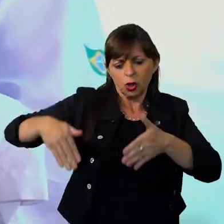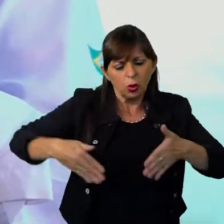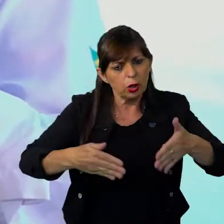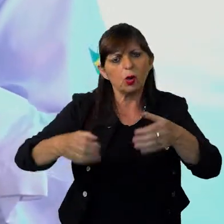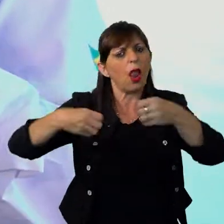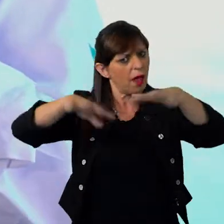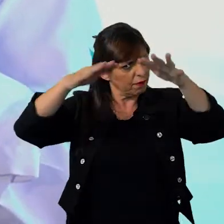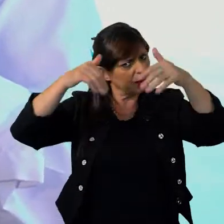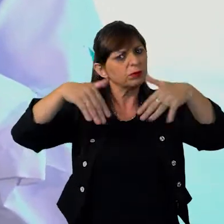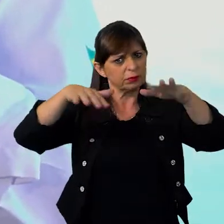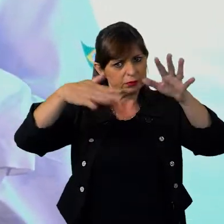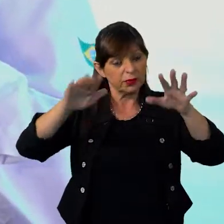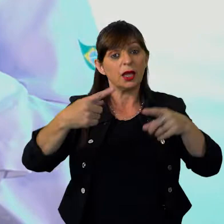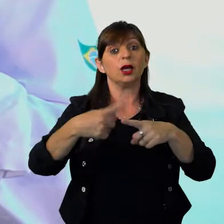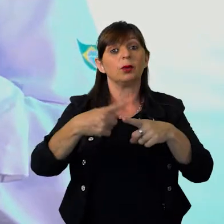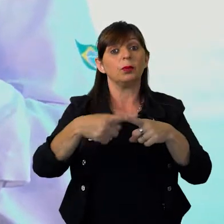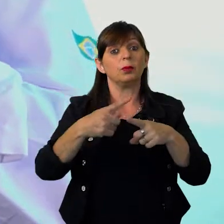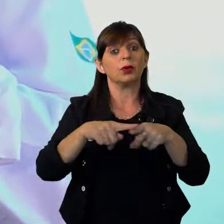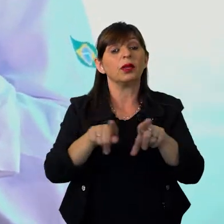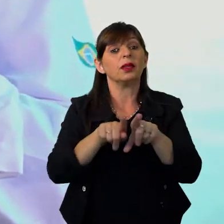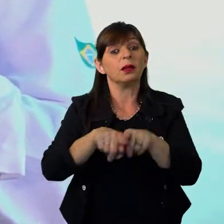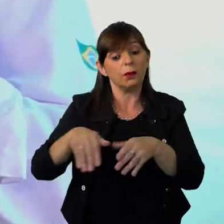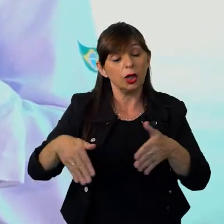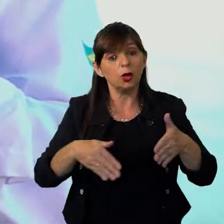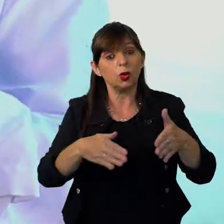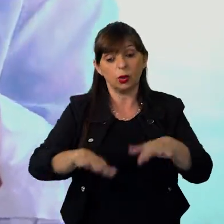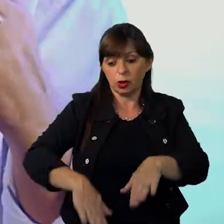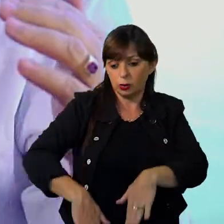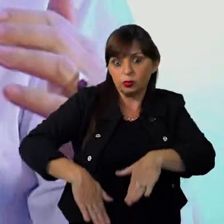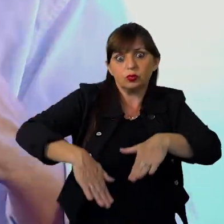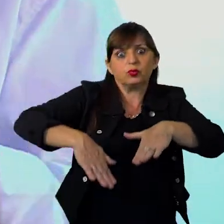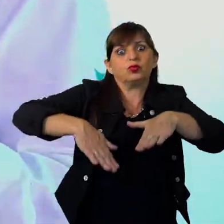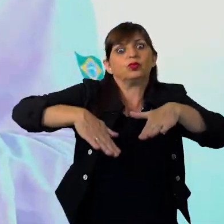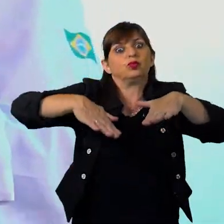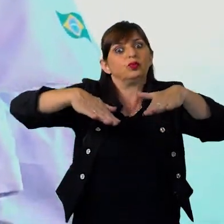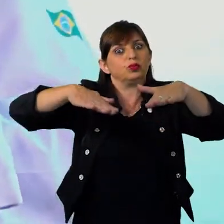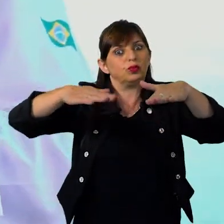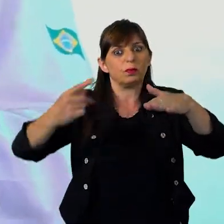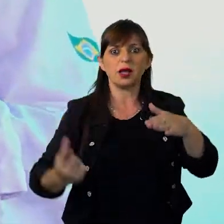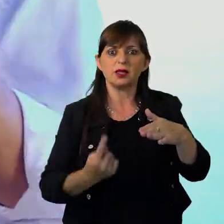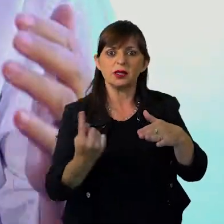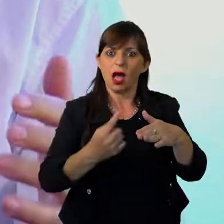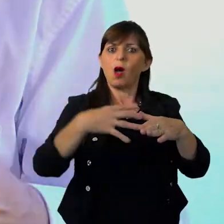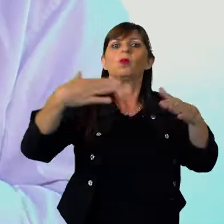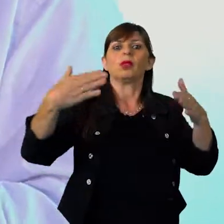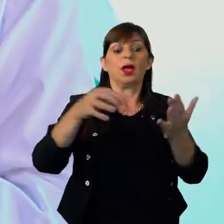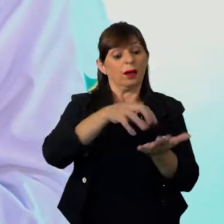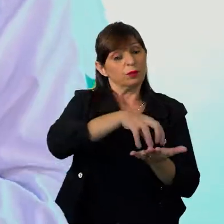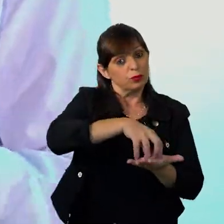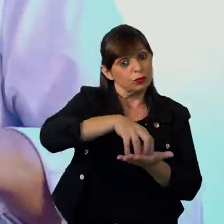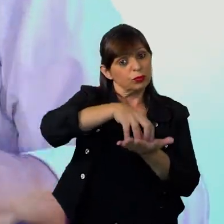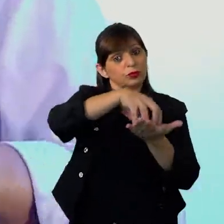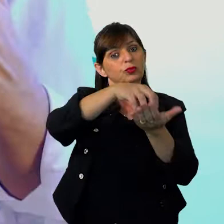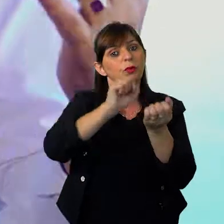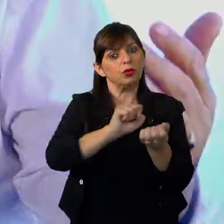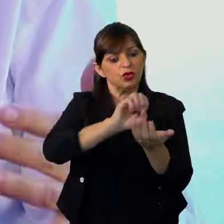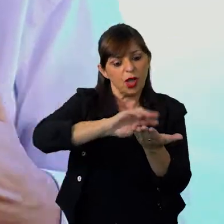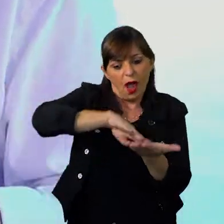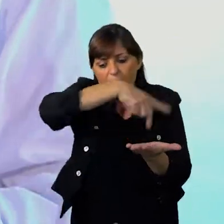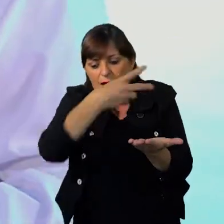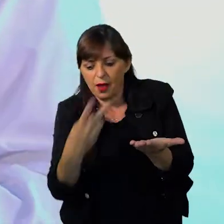enchendo porque quando ele enche a parte do meio do rio fica um pouco mais alto então a a posse das bolas caírem para eu